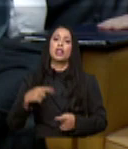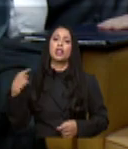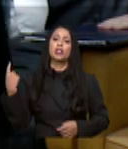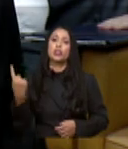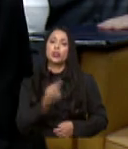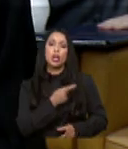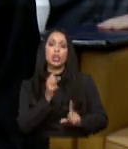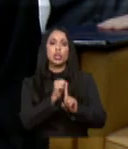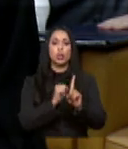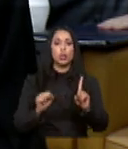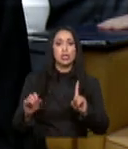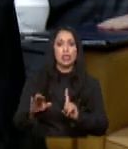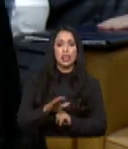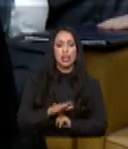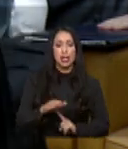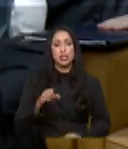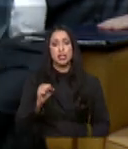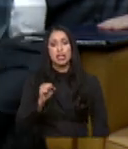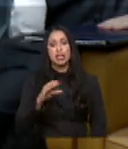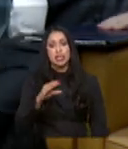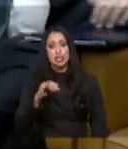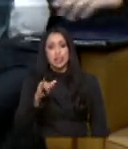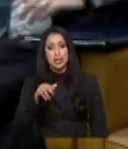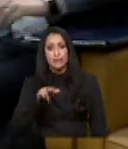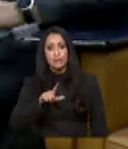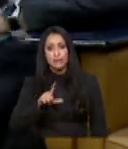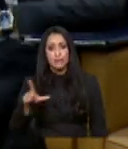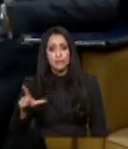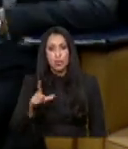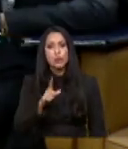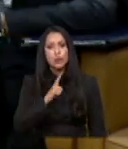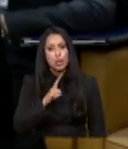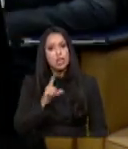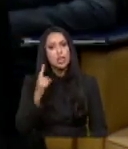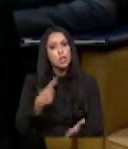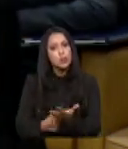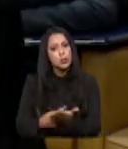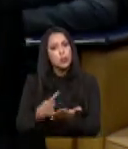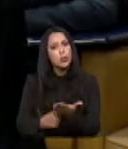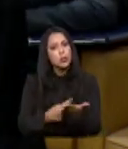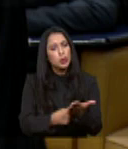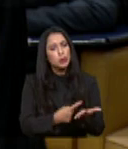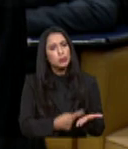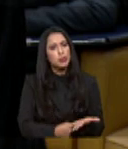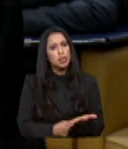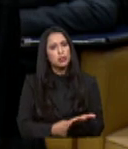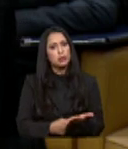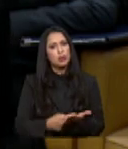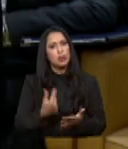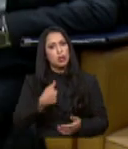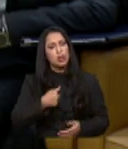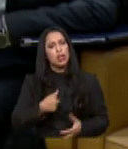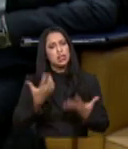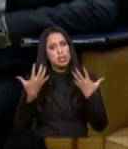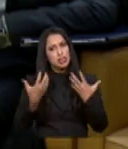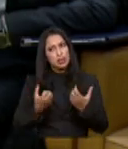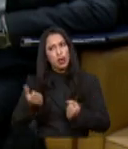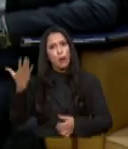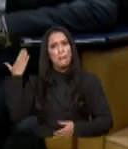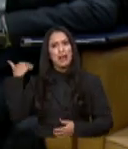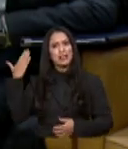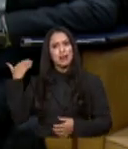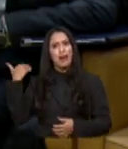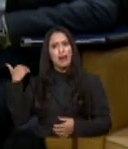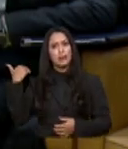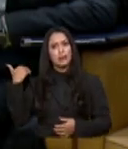civil, temos sim esse compromisso. Nós honramos a nossa ancestralidade. É importante